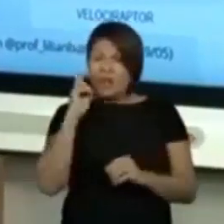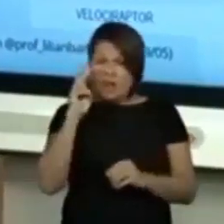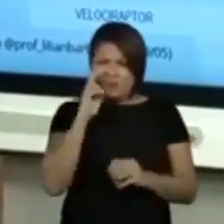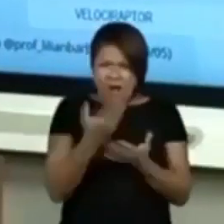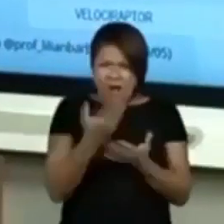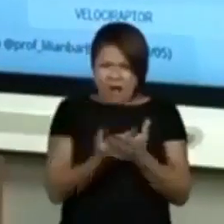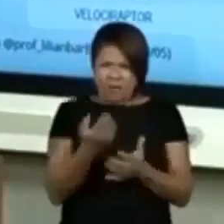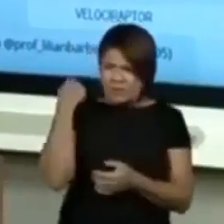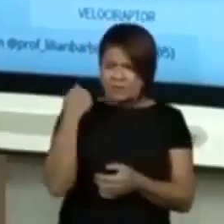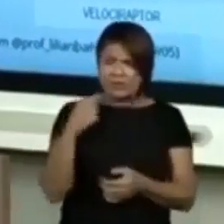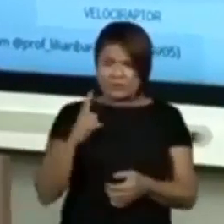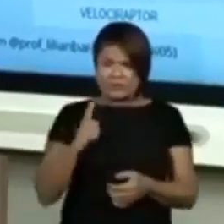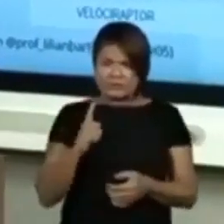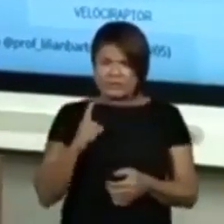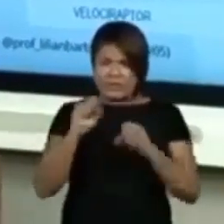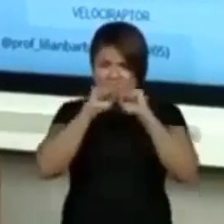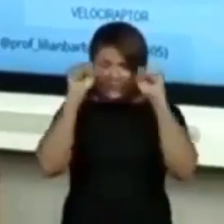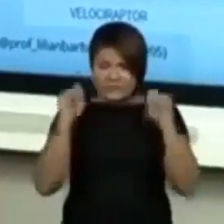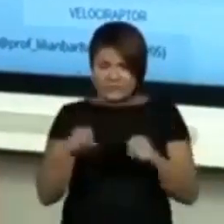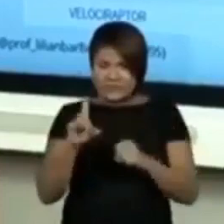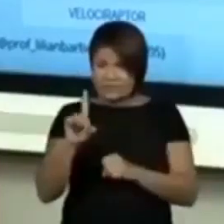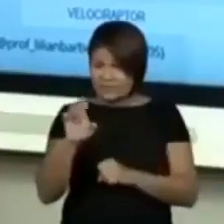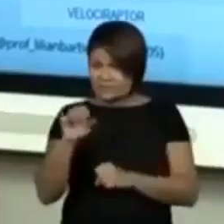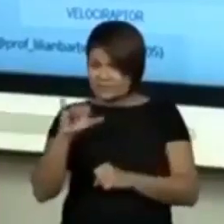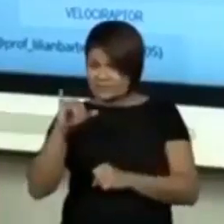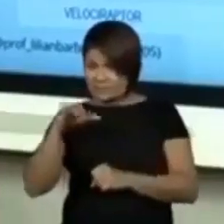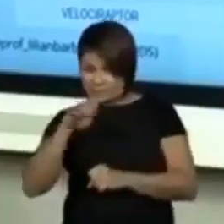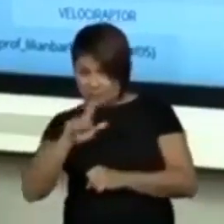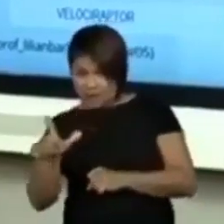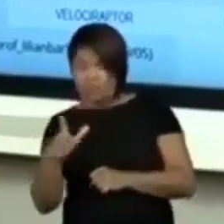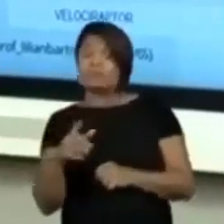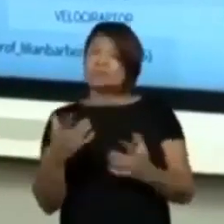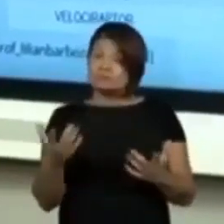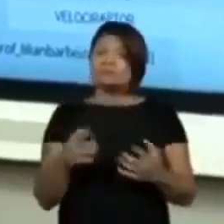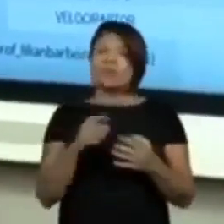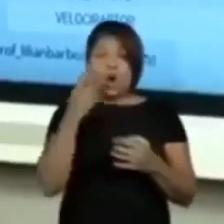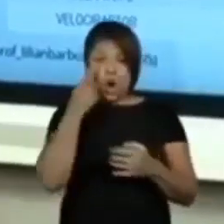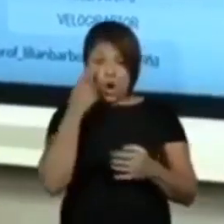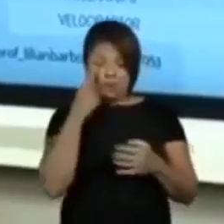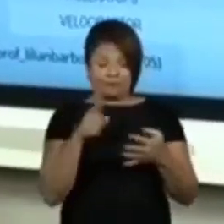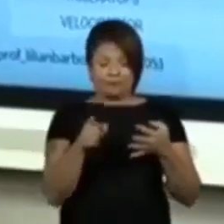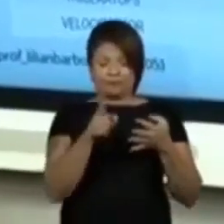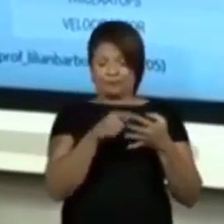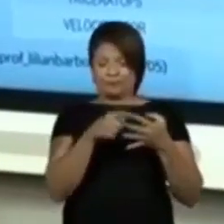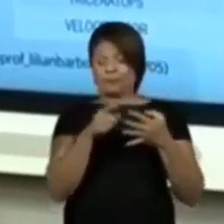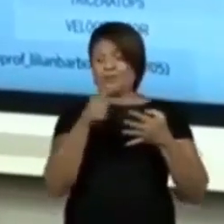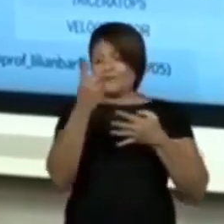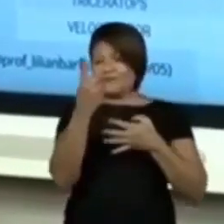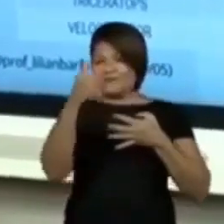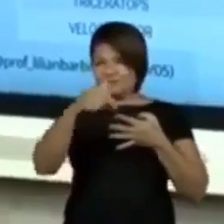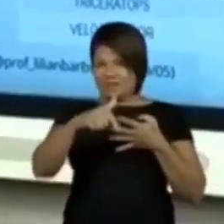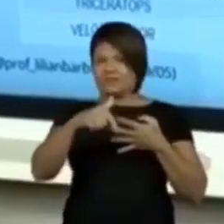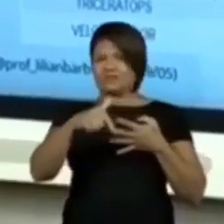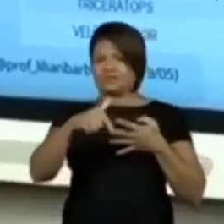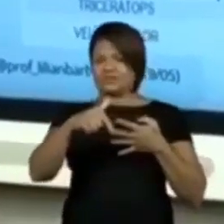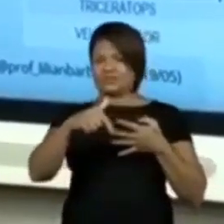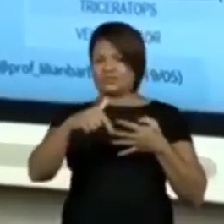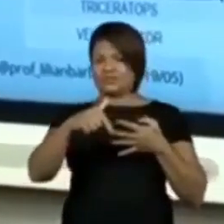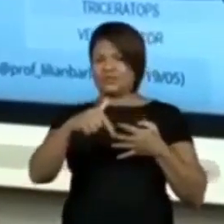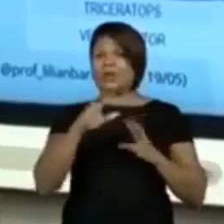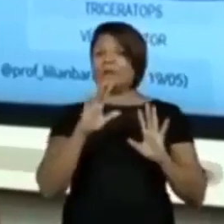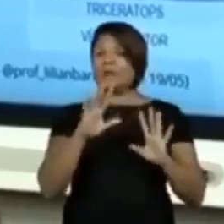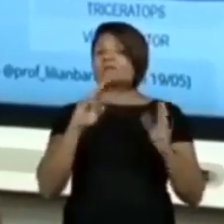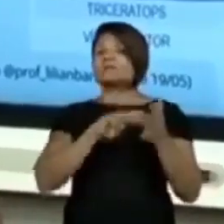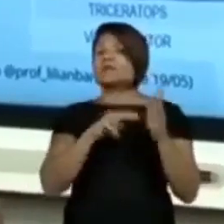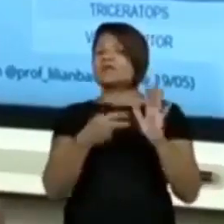de numeração decimal? Pois ele é muito importante aqui. Você representa 27, só que